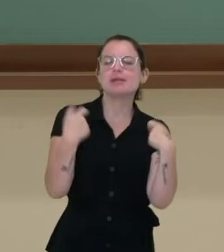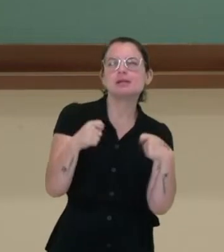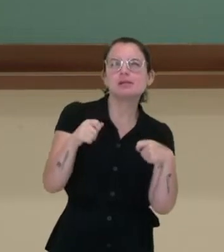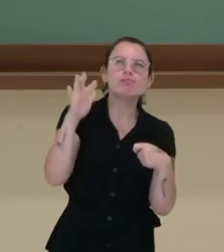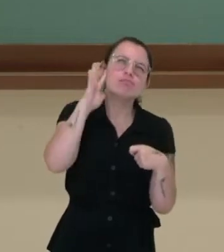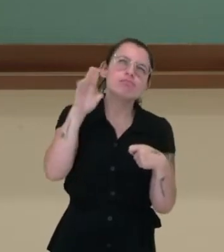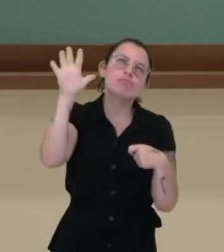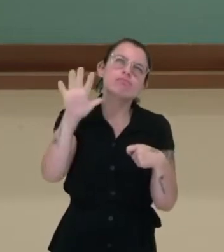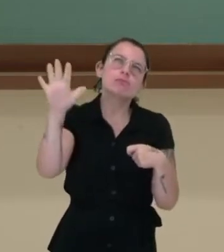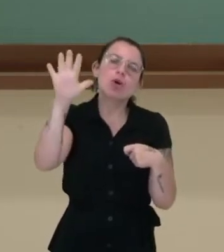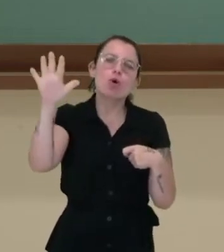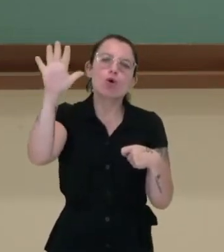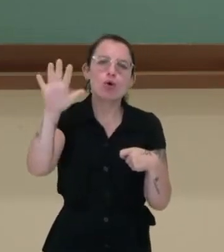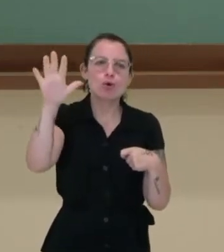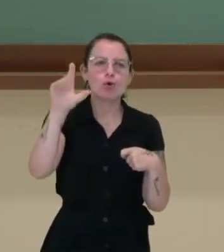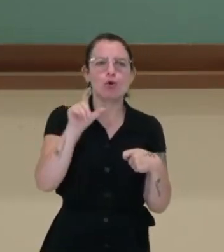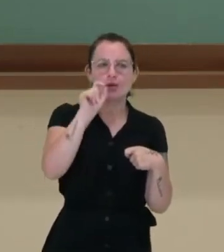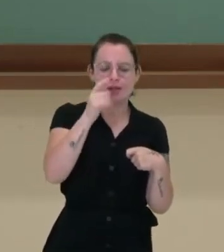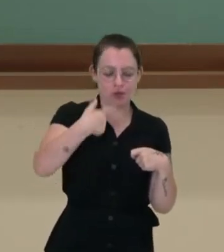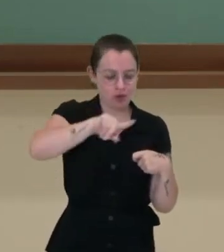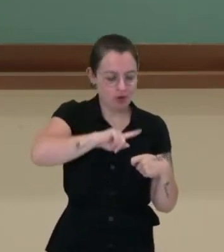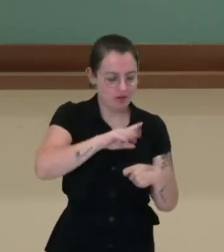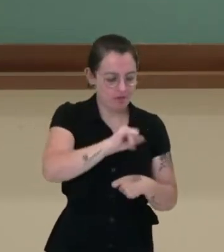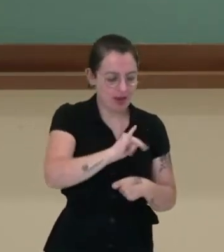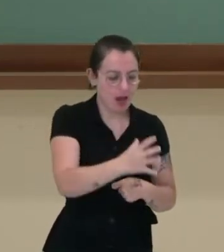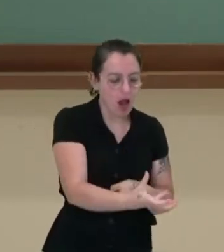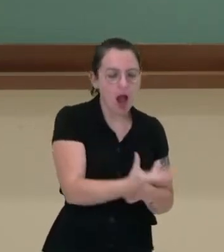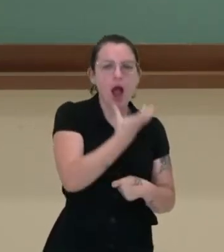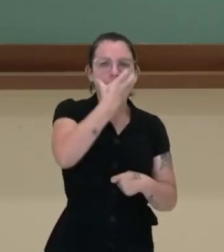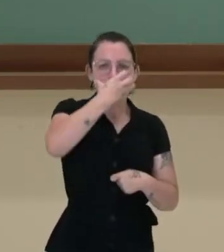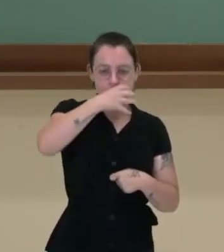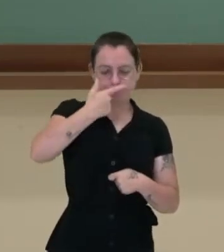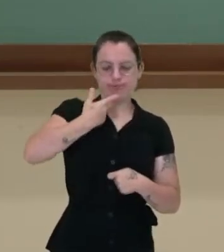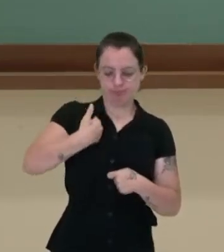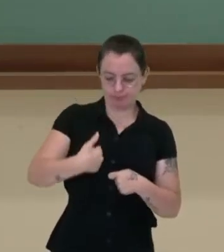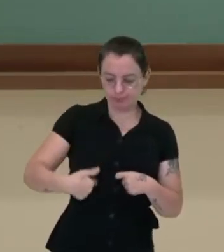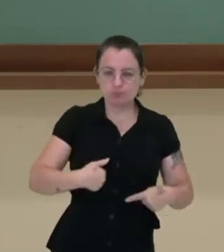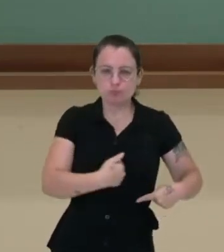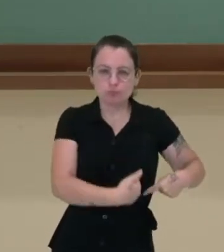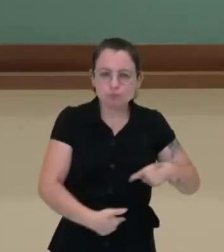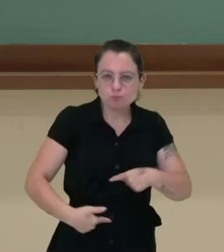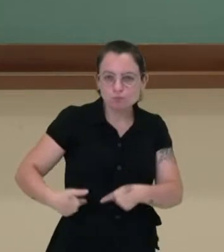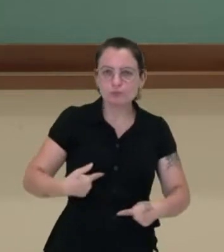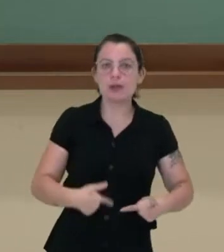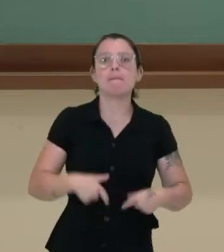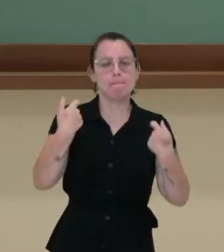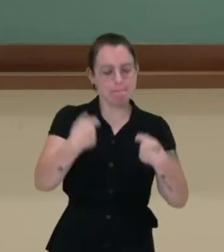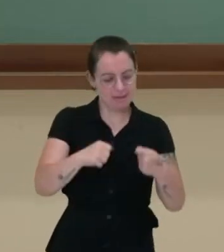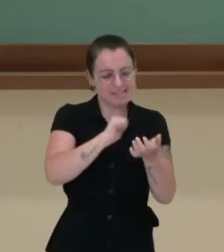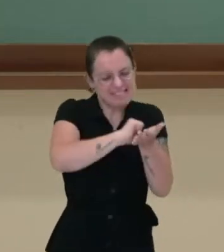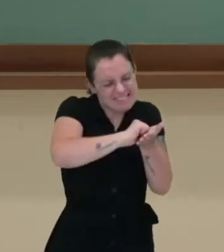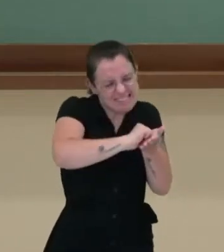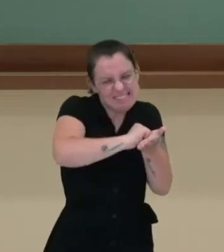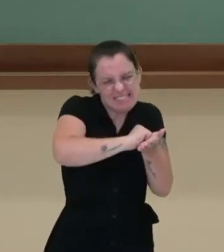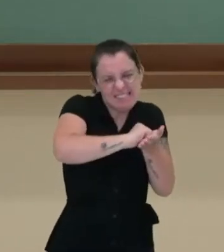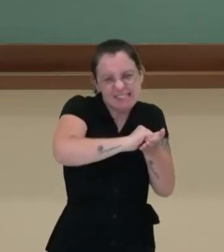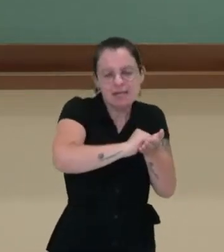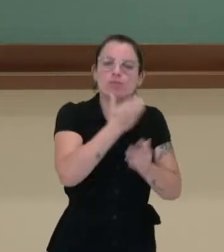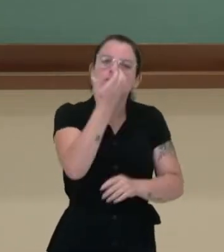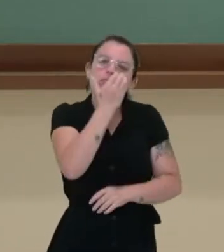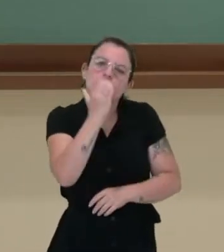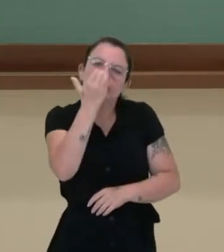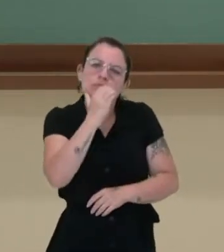em toda a boca, o trato digestivo, precisa ser muito bem lavado.